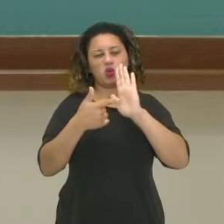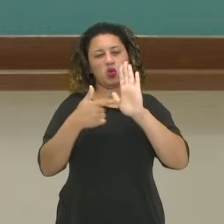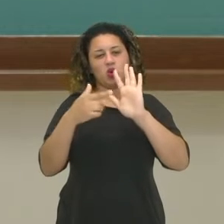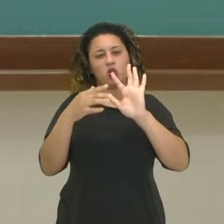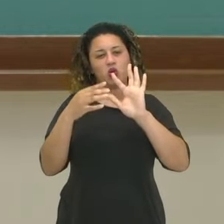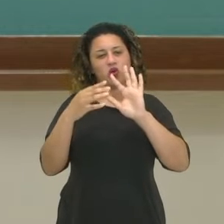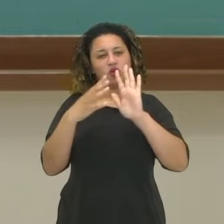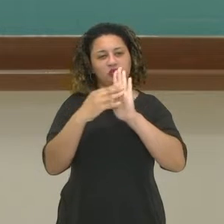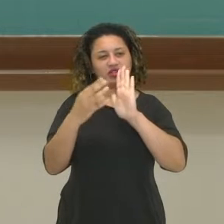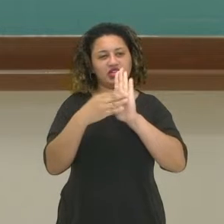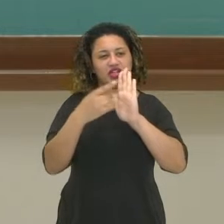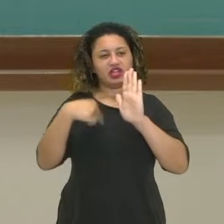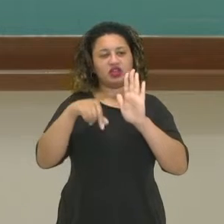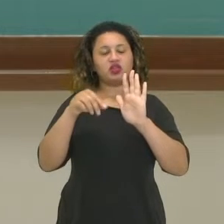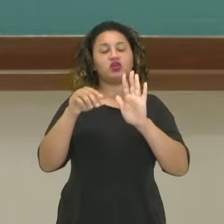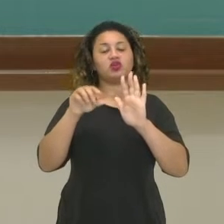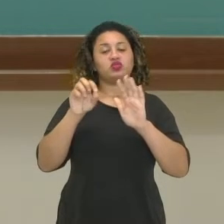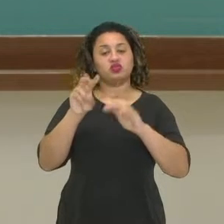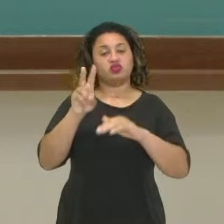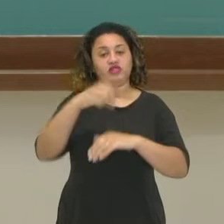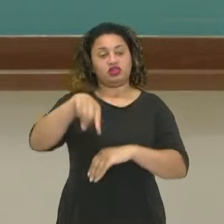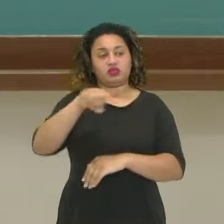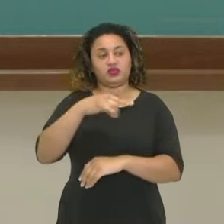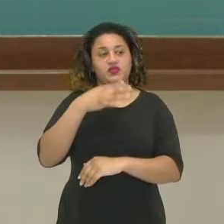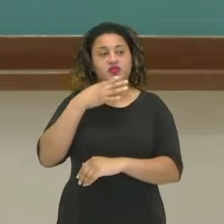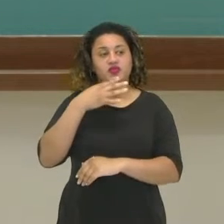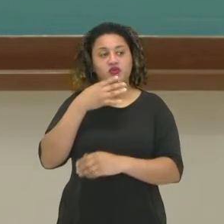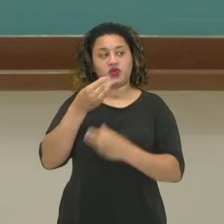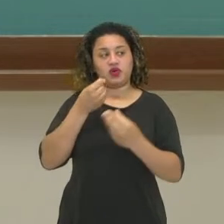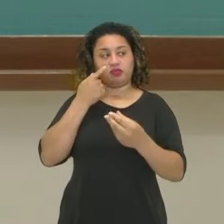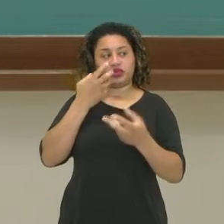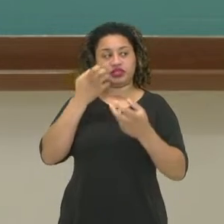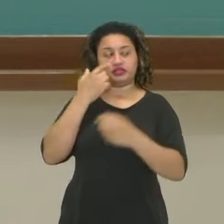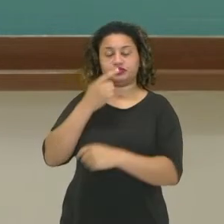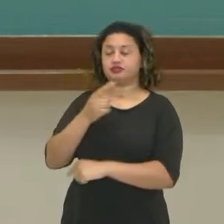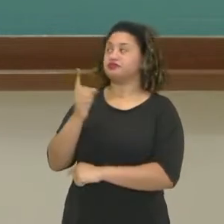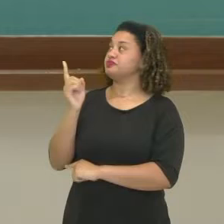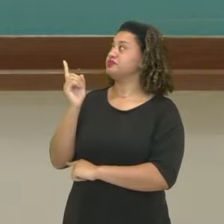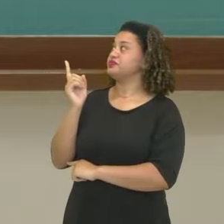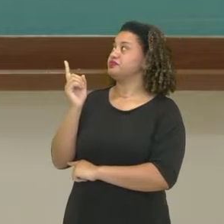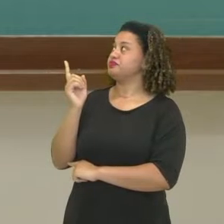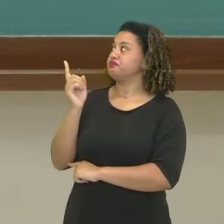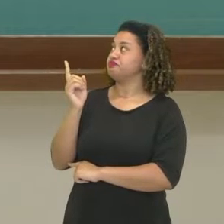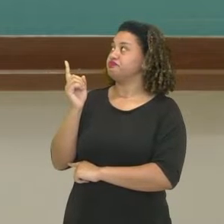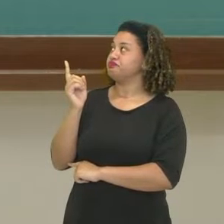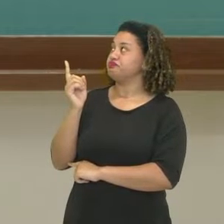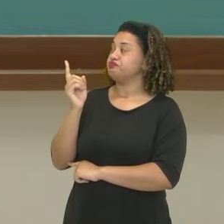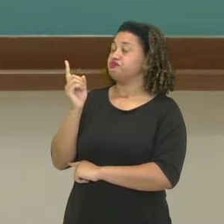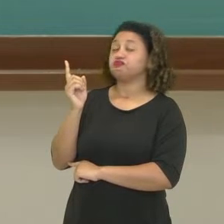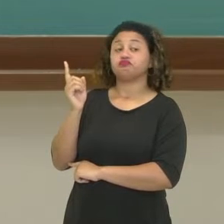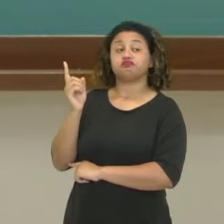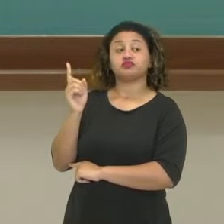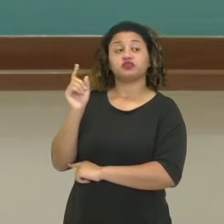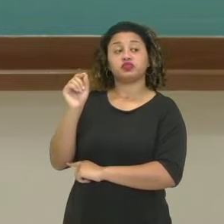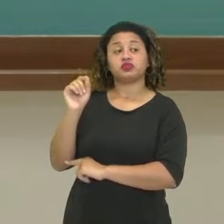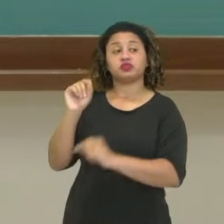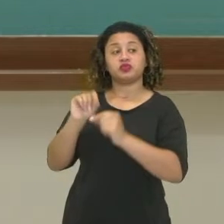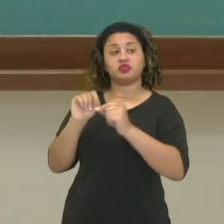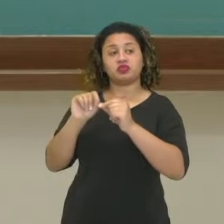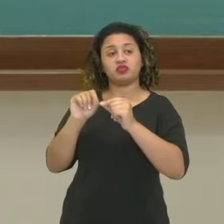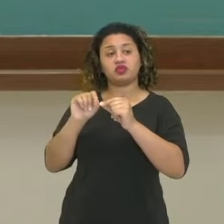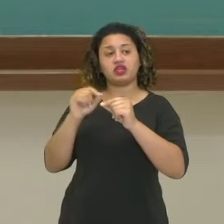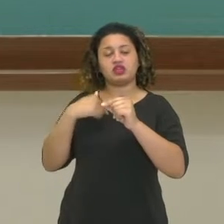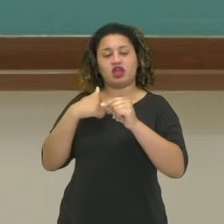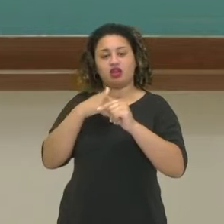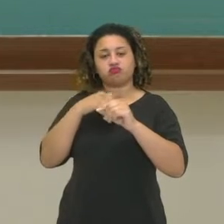do vírus para vocês conhecerem, né? Como que ele faz? Ele tem aqui, nessas pontinhas, né? Ele tem algumas proteínas.